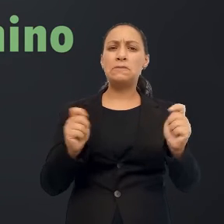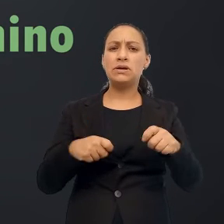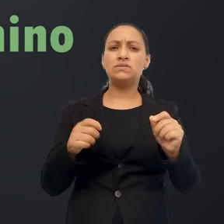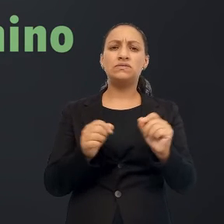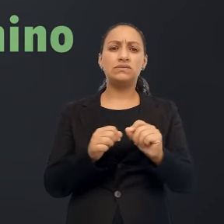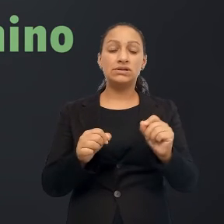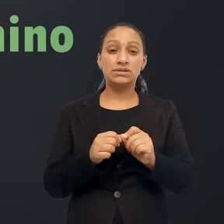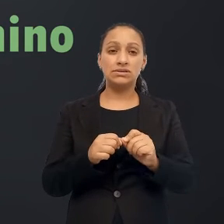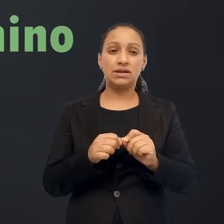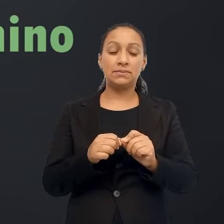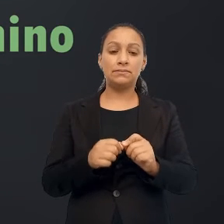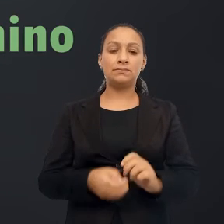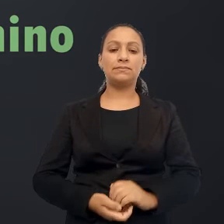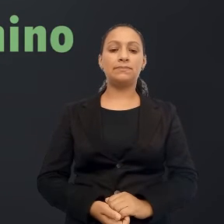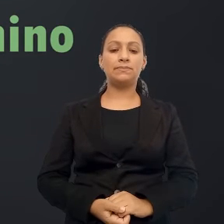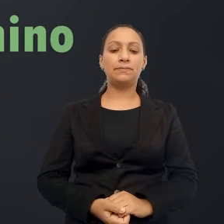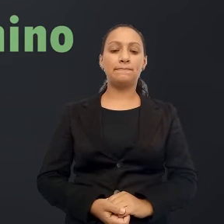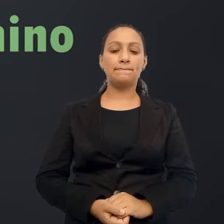gente pode